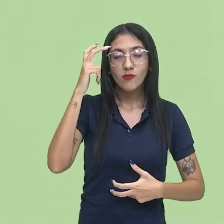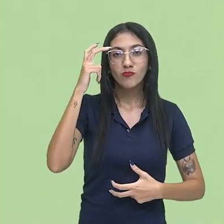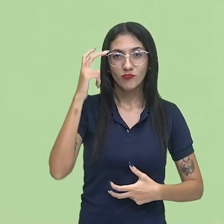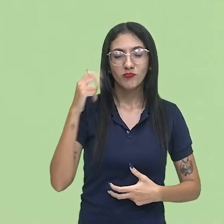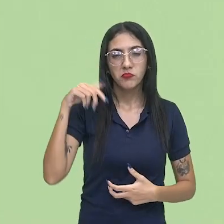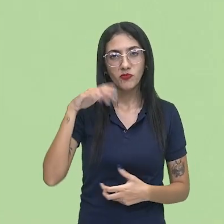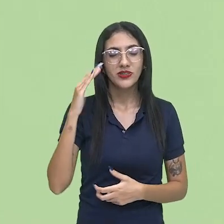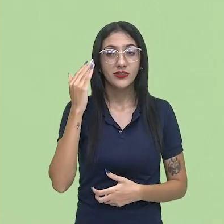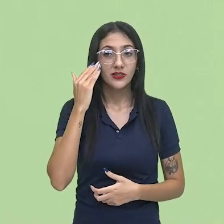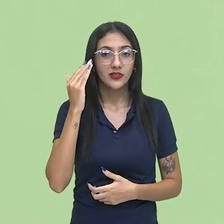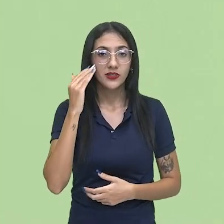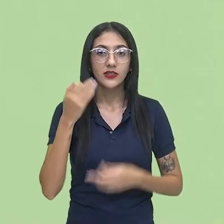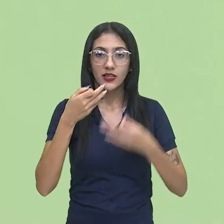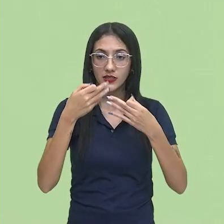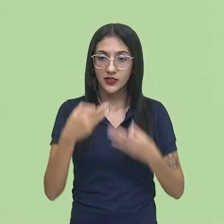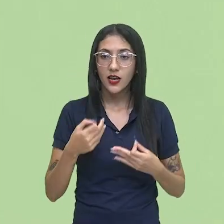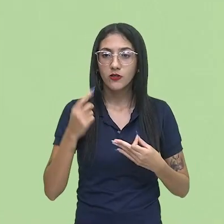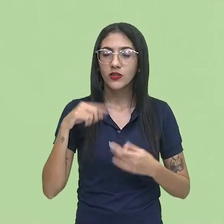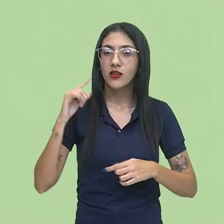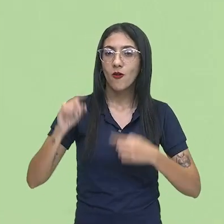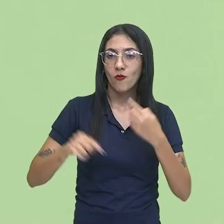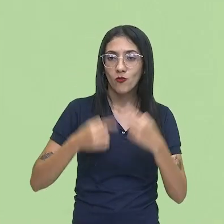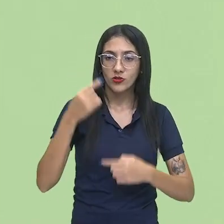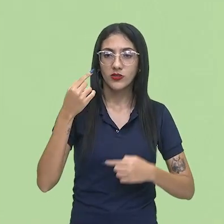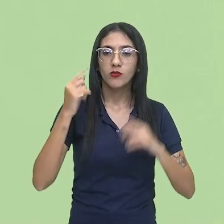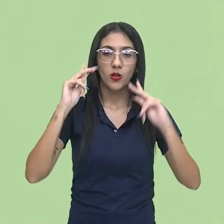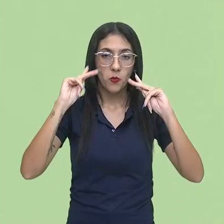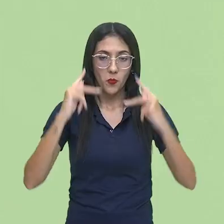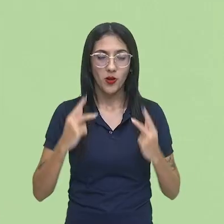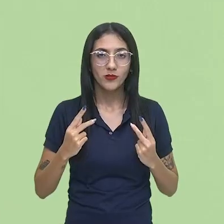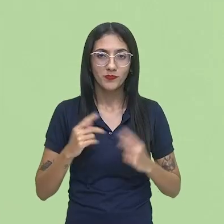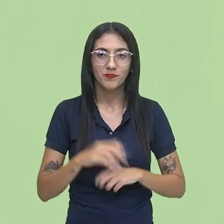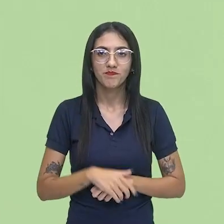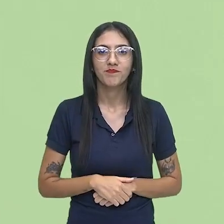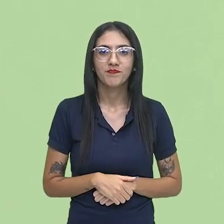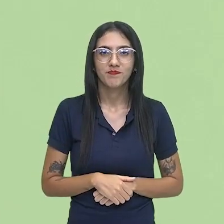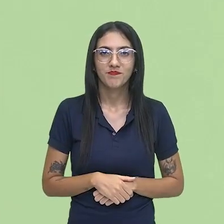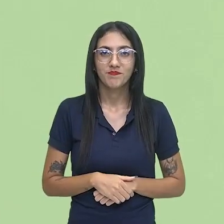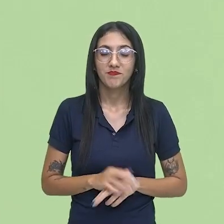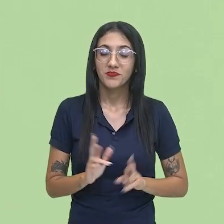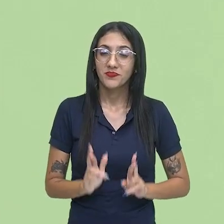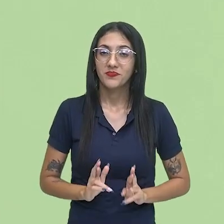aí a questão do processo evolutivo da espécie humana. Espero que vocês tenham